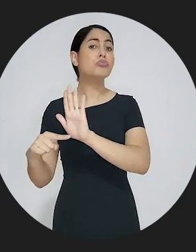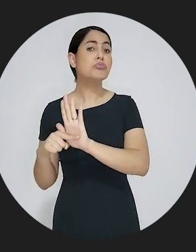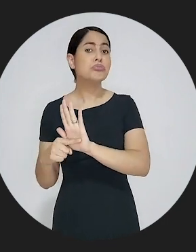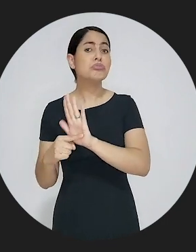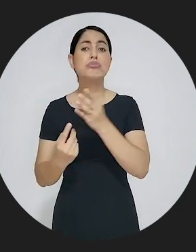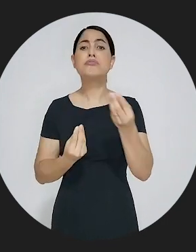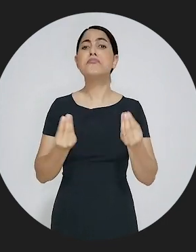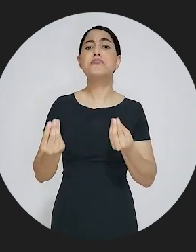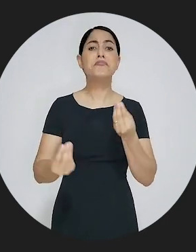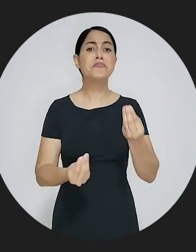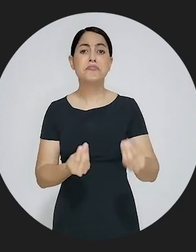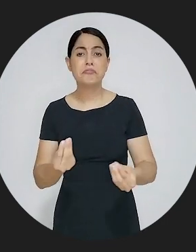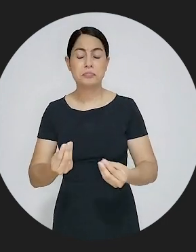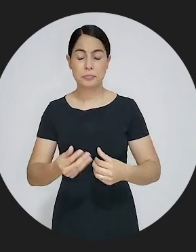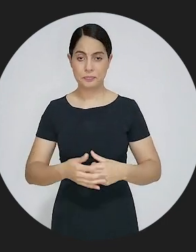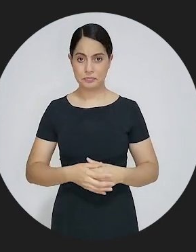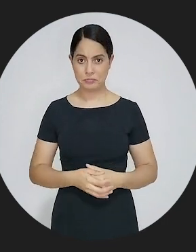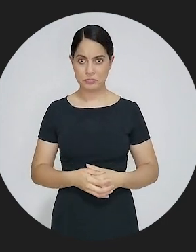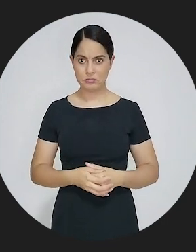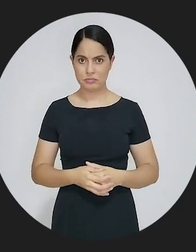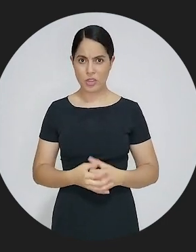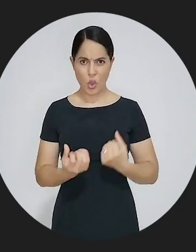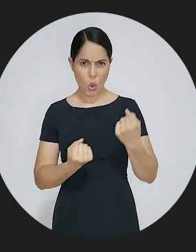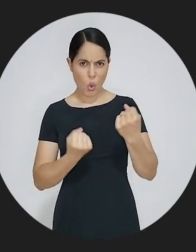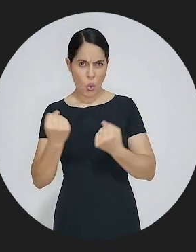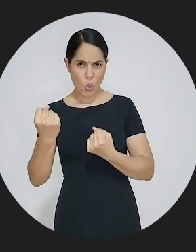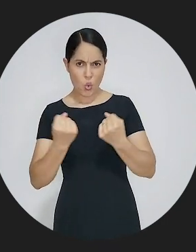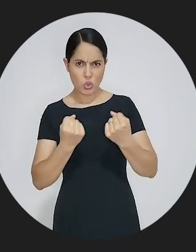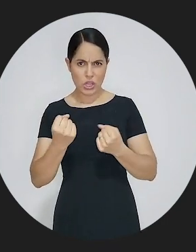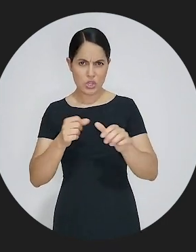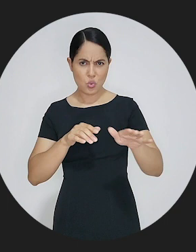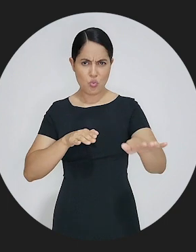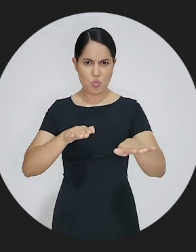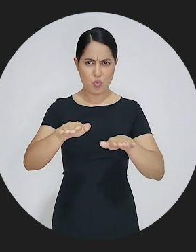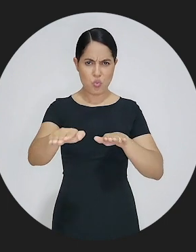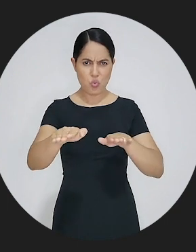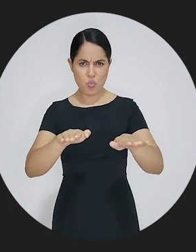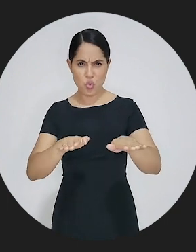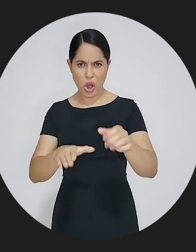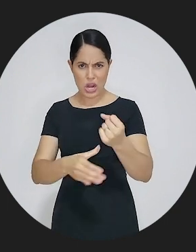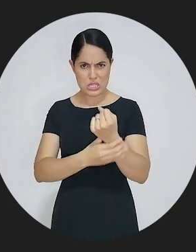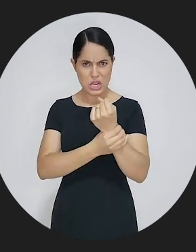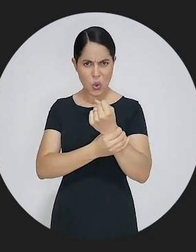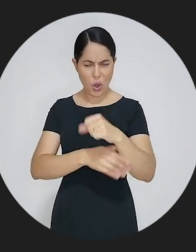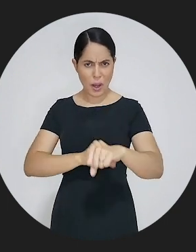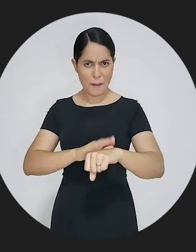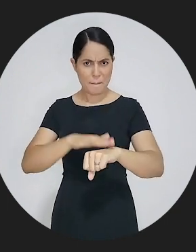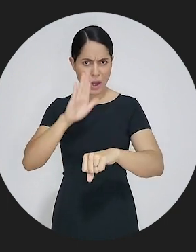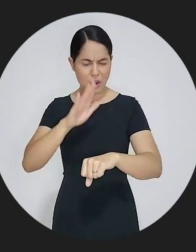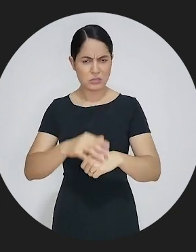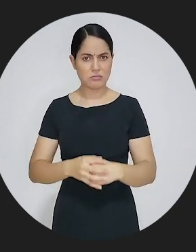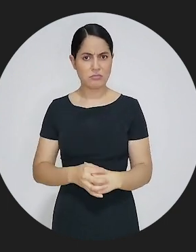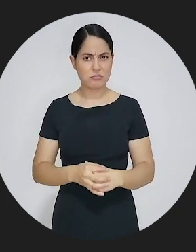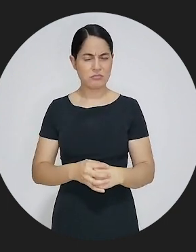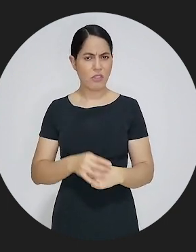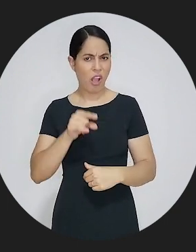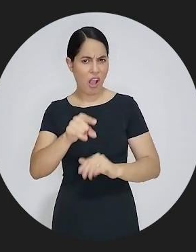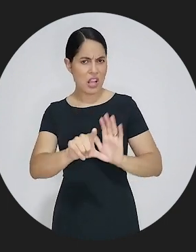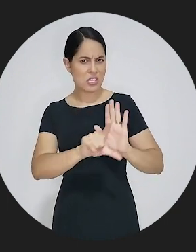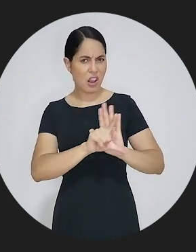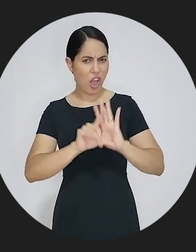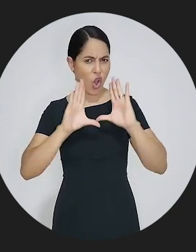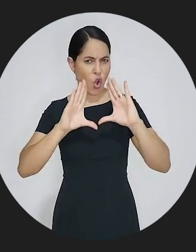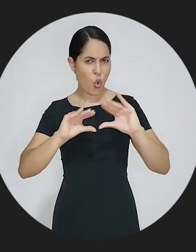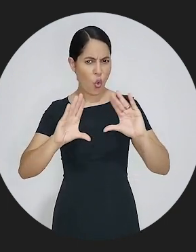ou negativos. Se aumentou a segurança no trânsito e o conforto no trânsito. E se essa lei,